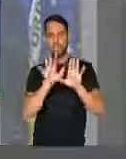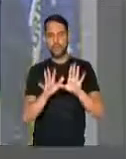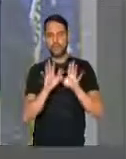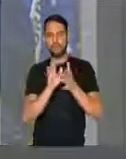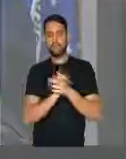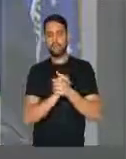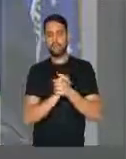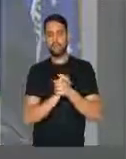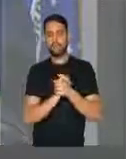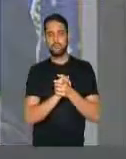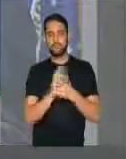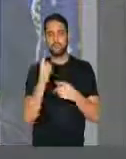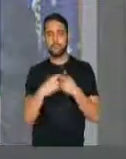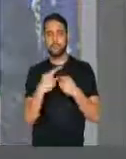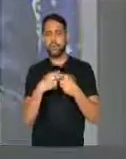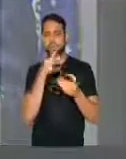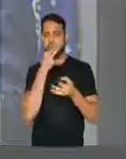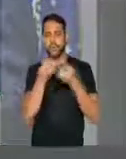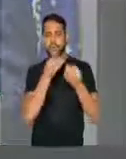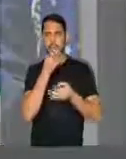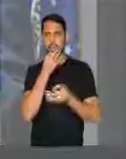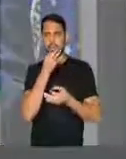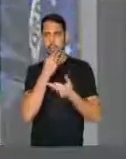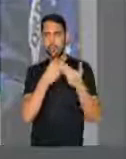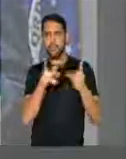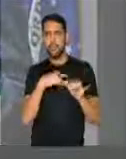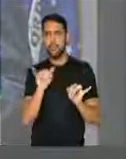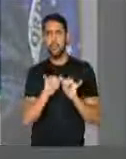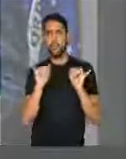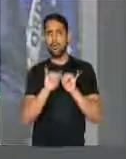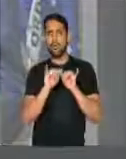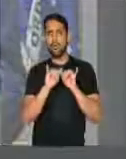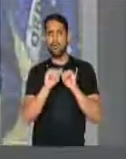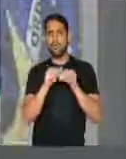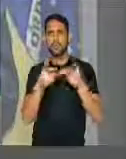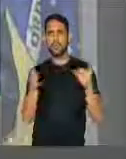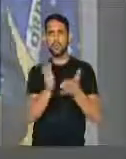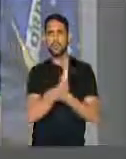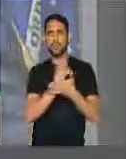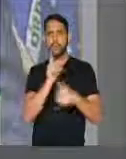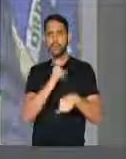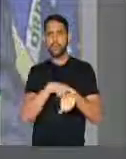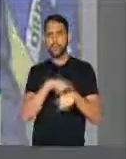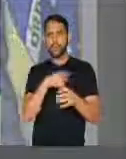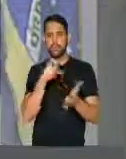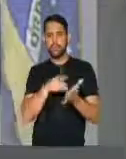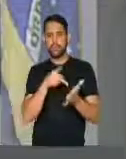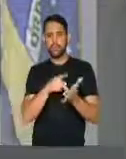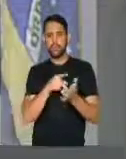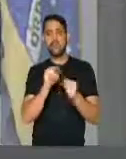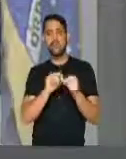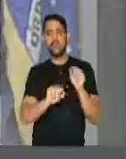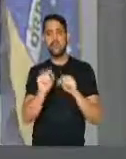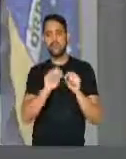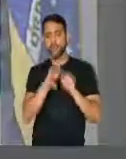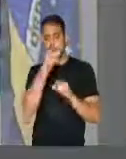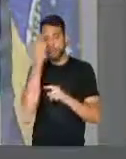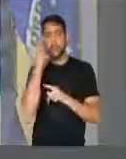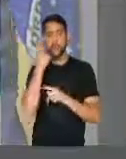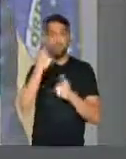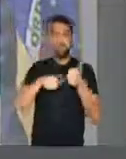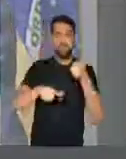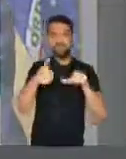clara, porque a opinião pública hoje não é mais boba. O tempo real faz com que